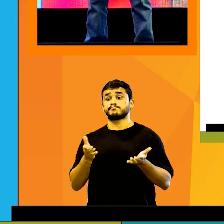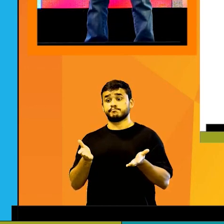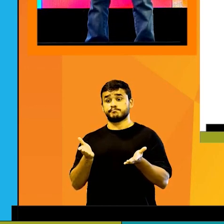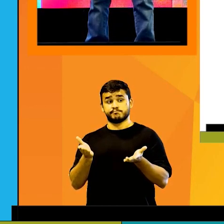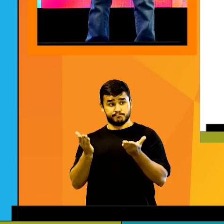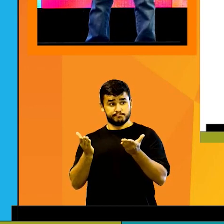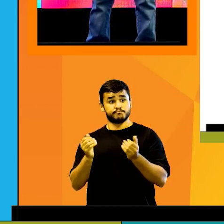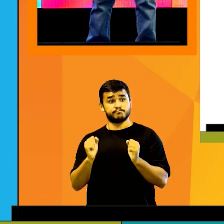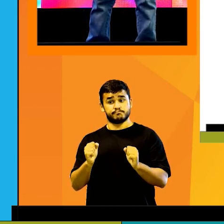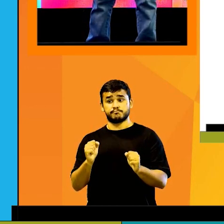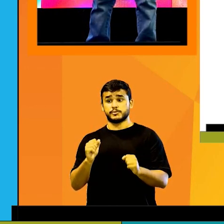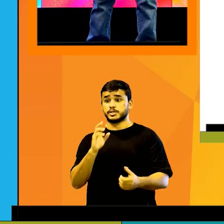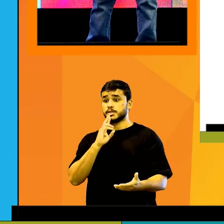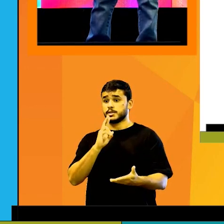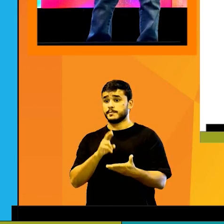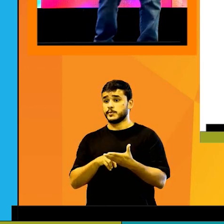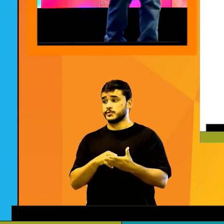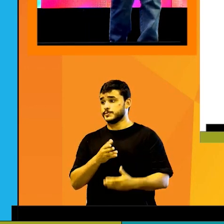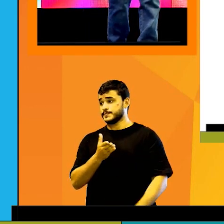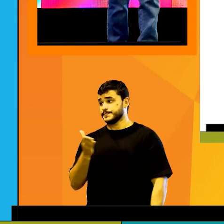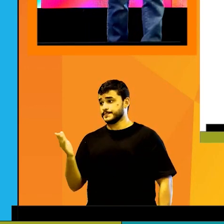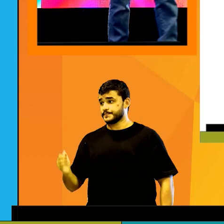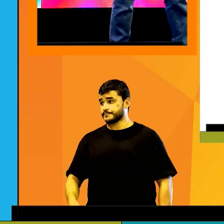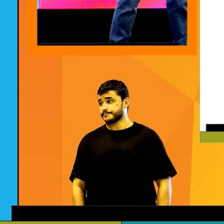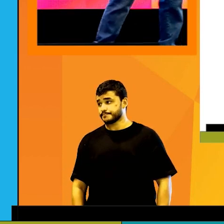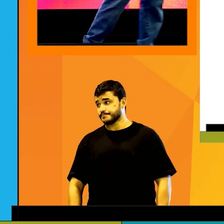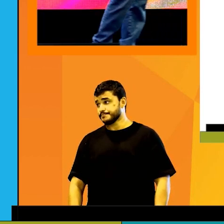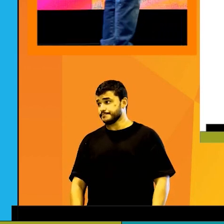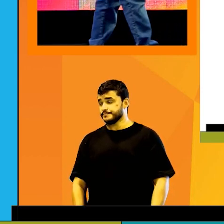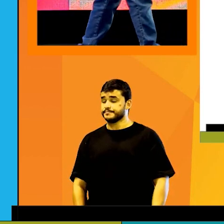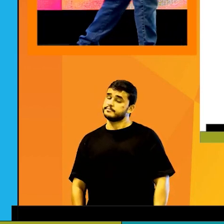vocês resolverem a primeira questão.